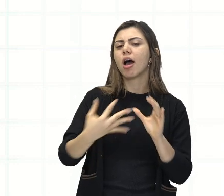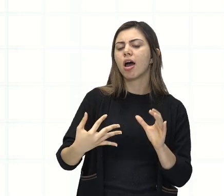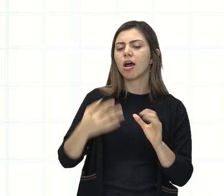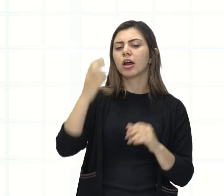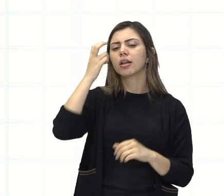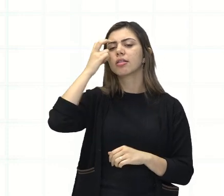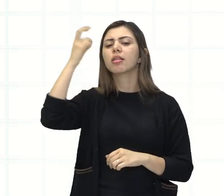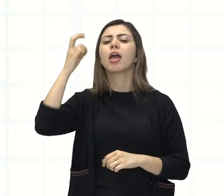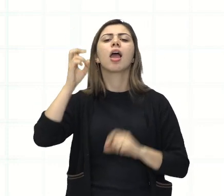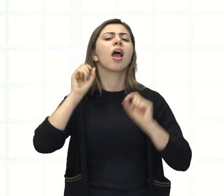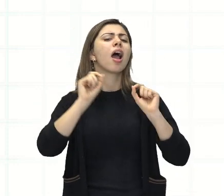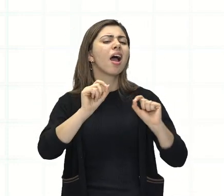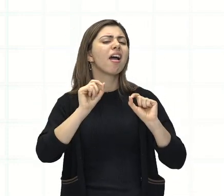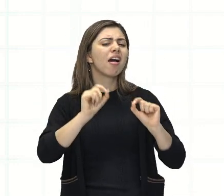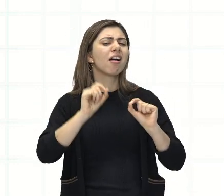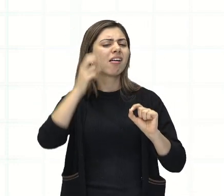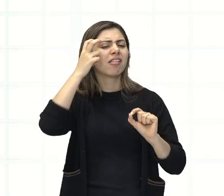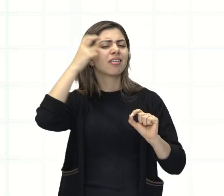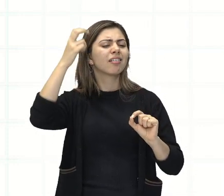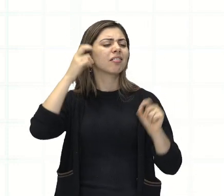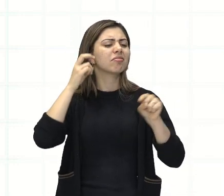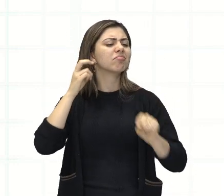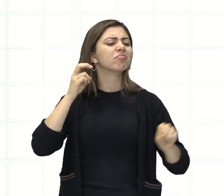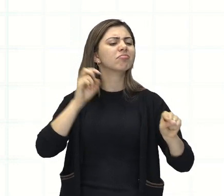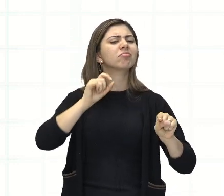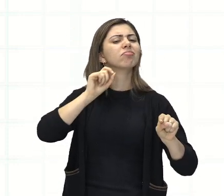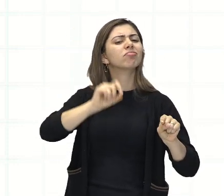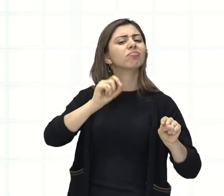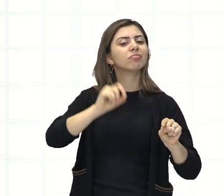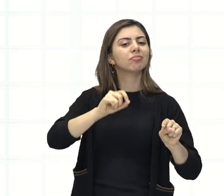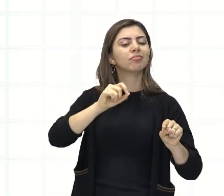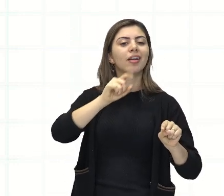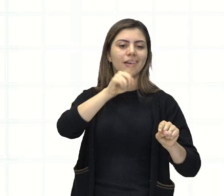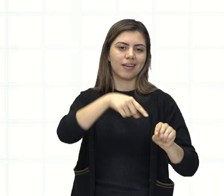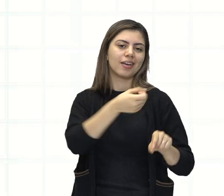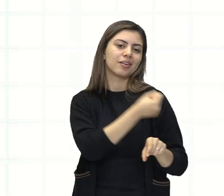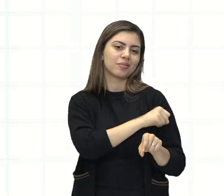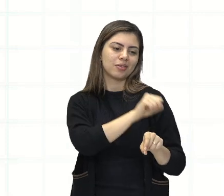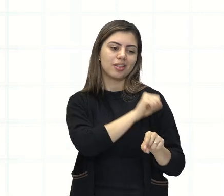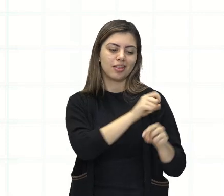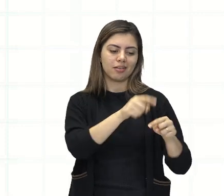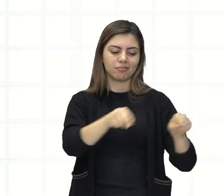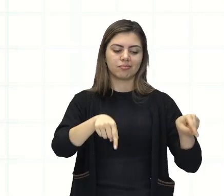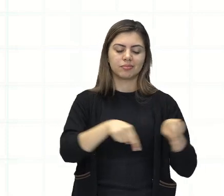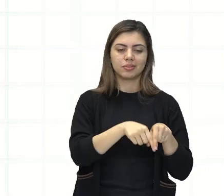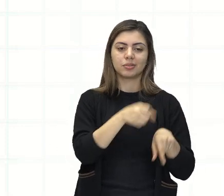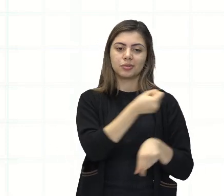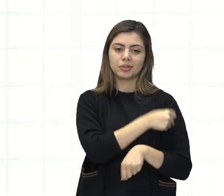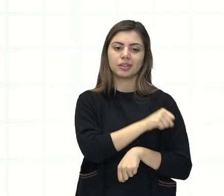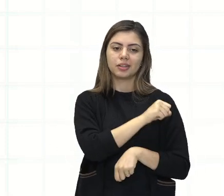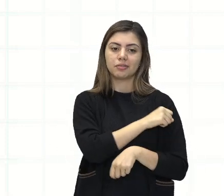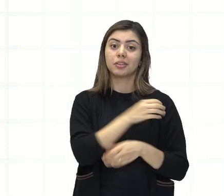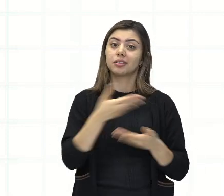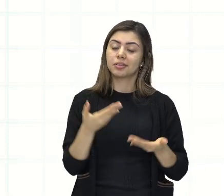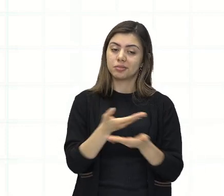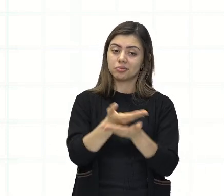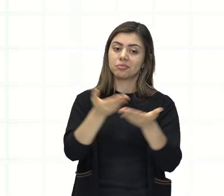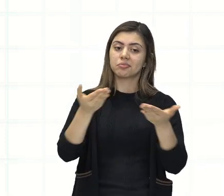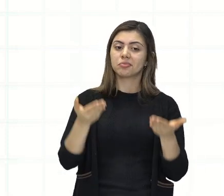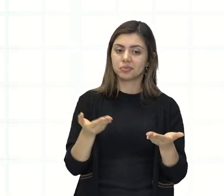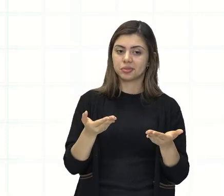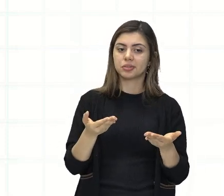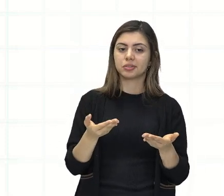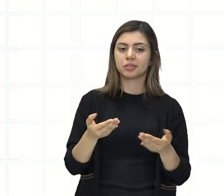ser inteligente? Quem são inteligentes? Não é os oitavos anos? Então, vocês são os seres. Vocês